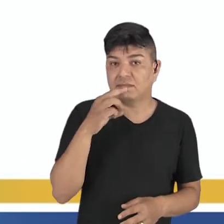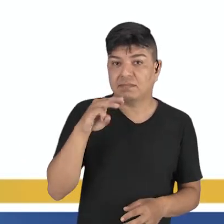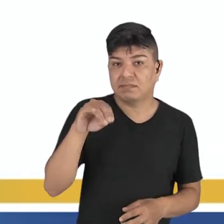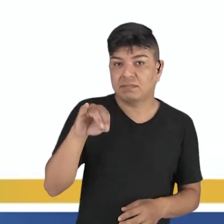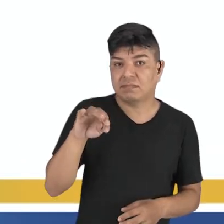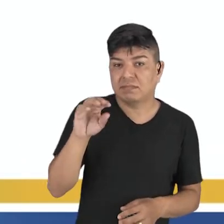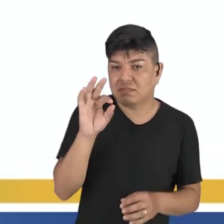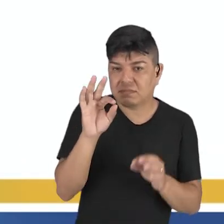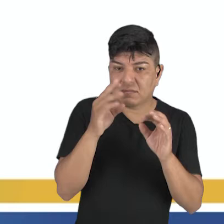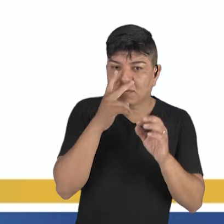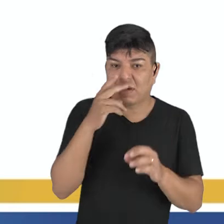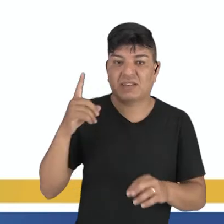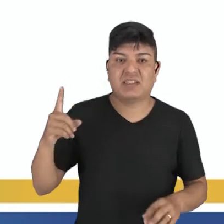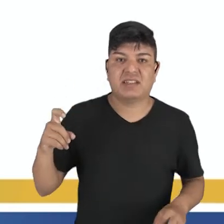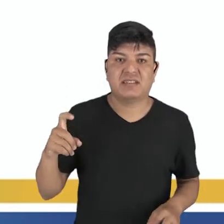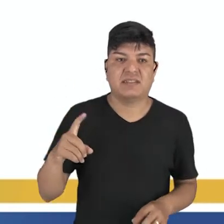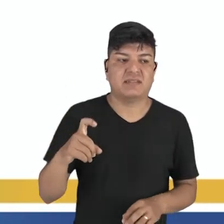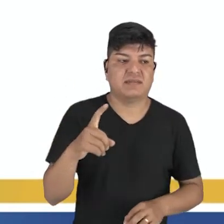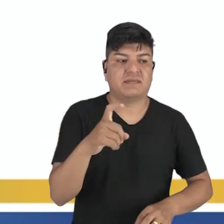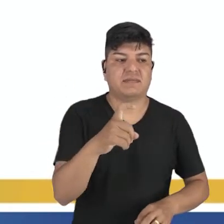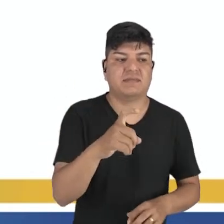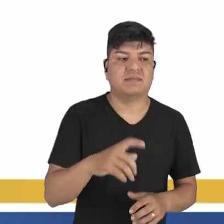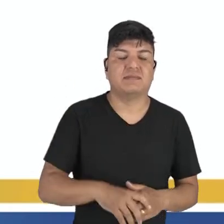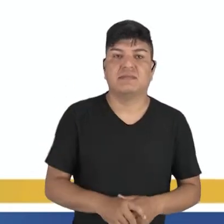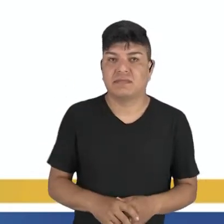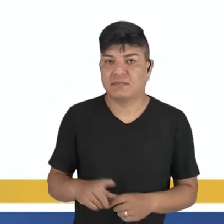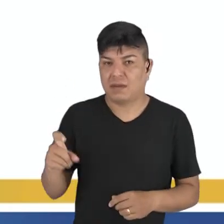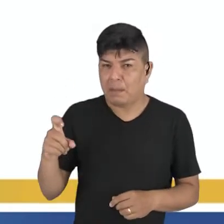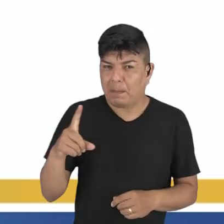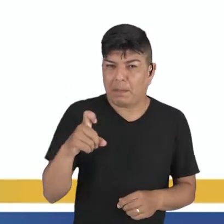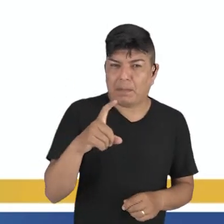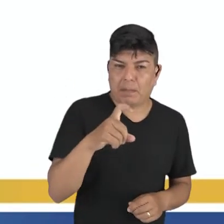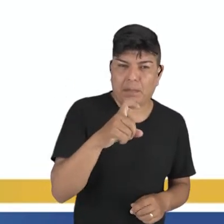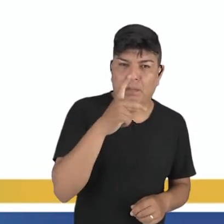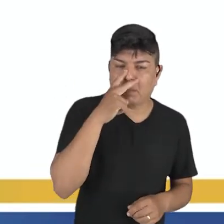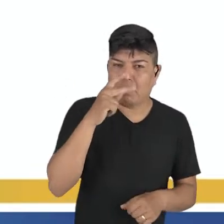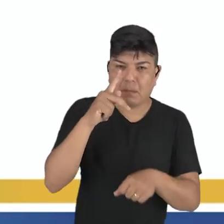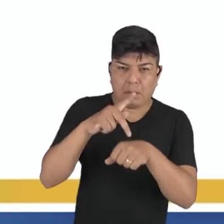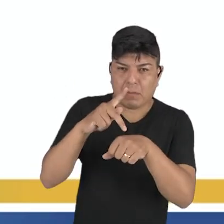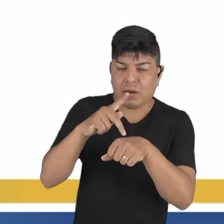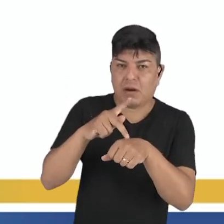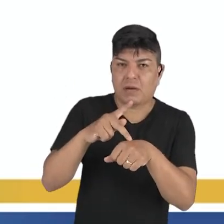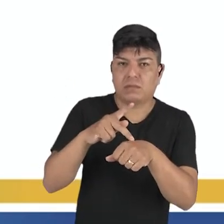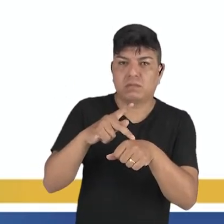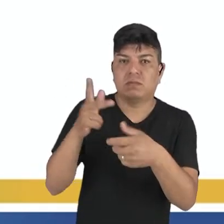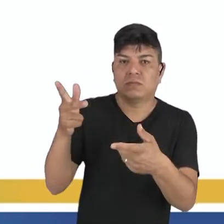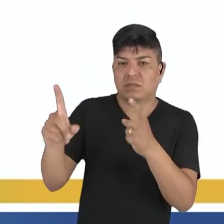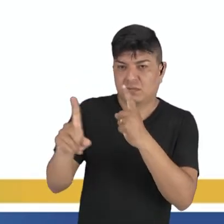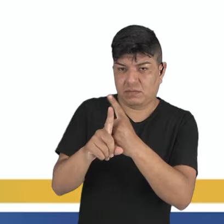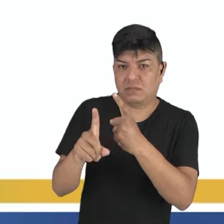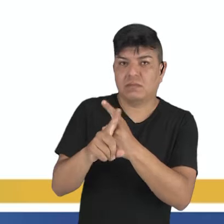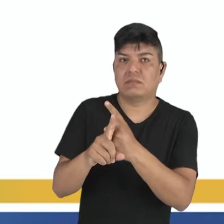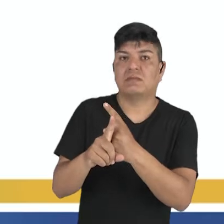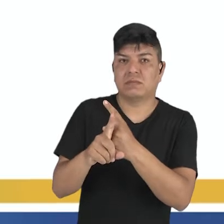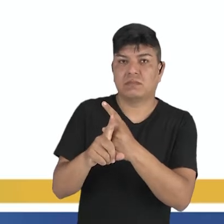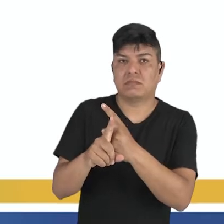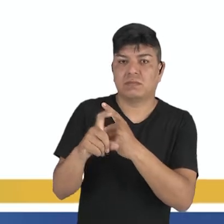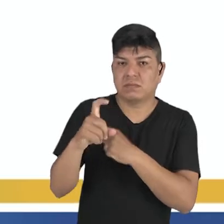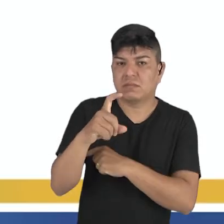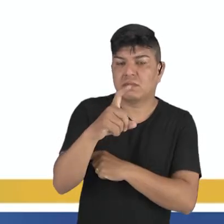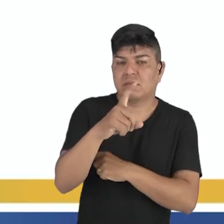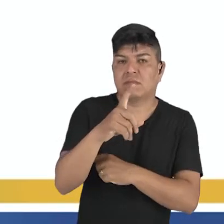parecidos com bactérias, né? Fósseis dessas bactérias em rochas, tá bom? Então eles encontraram esses organismos